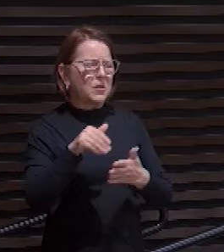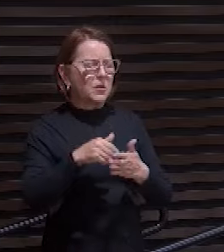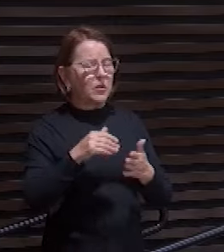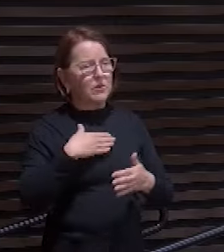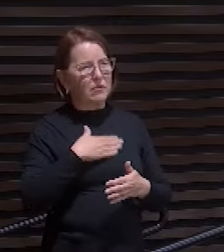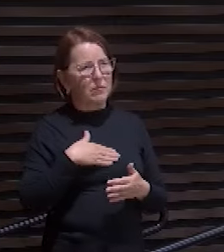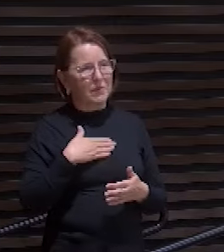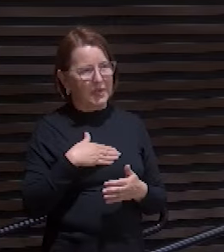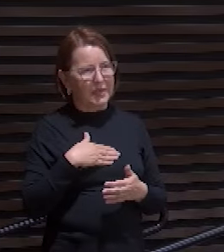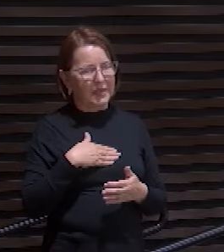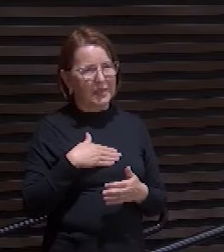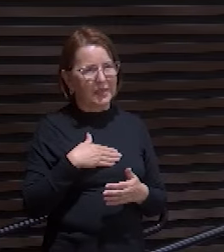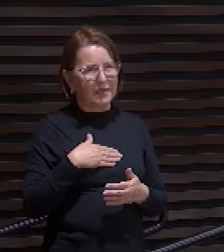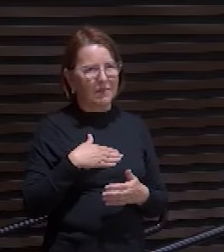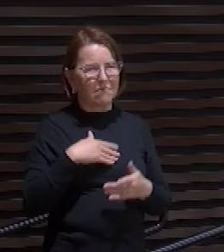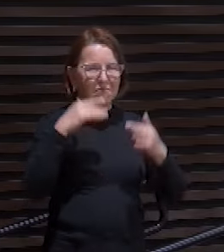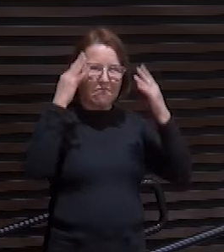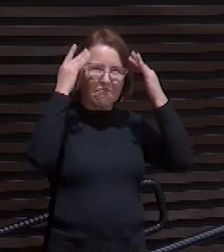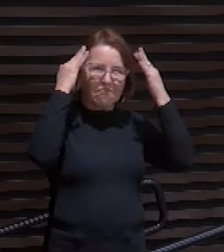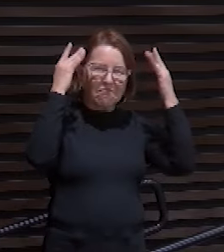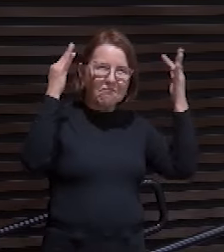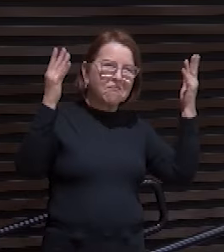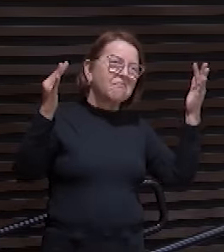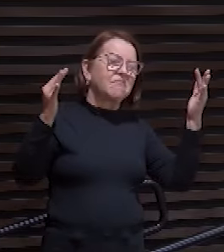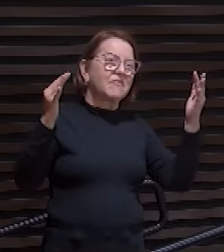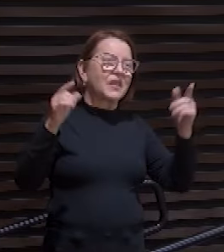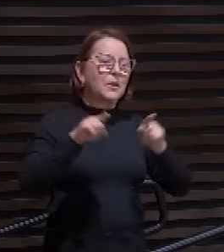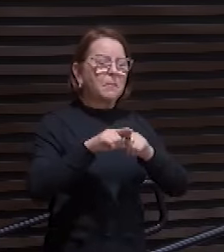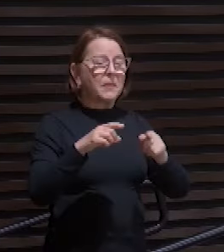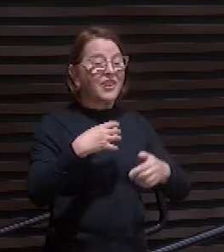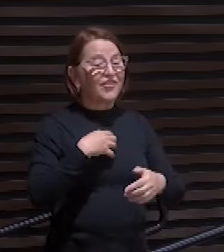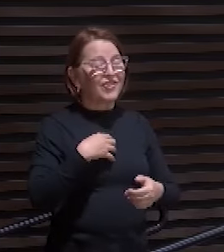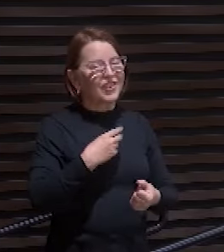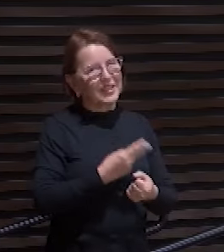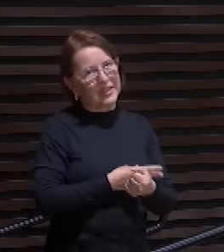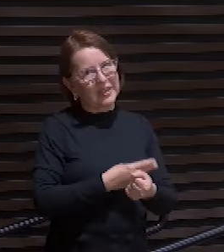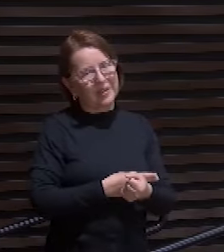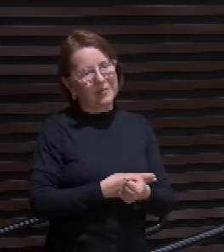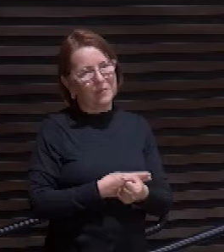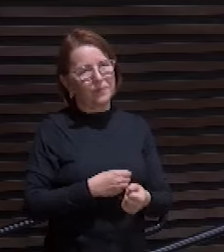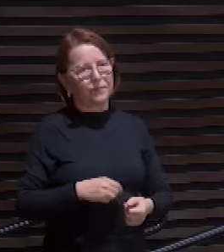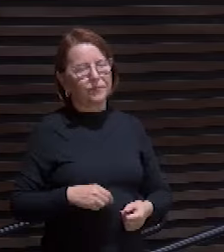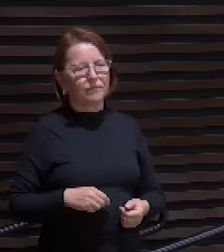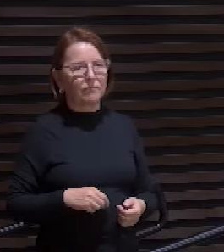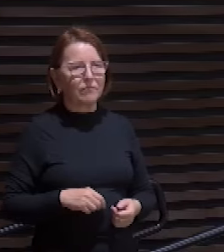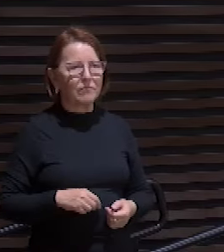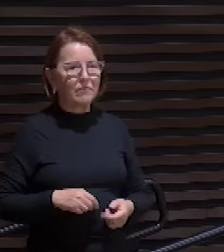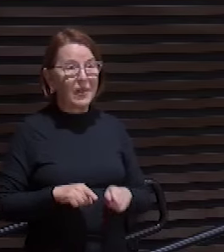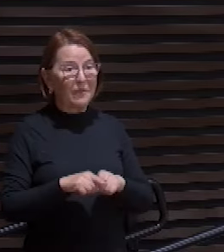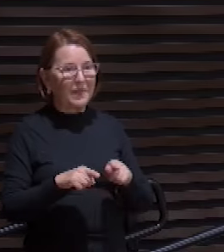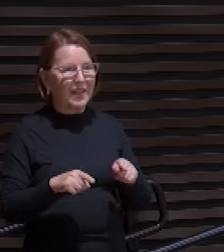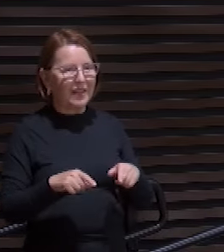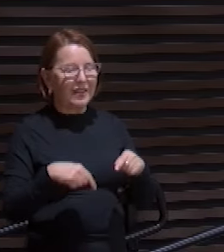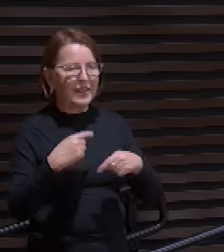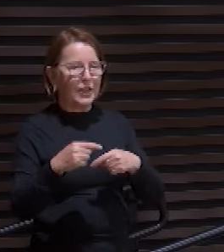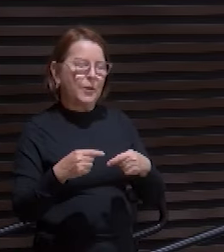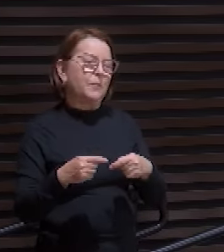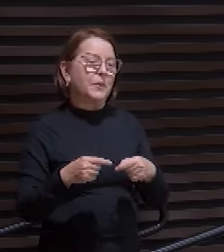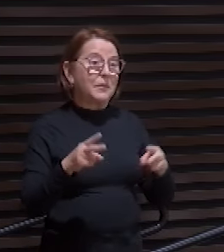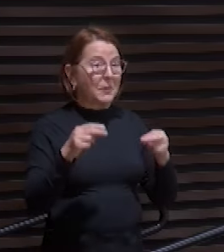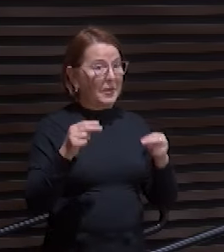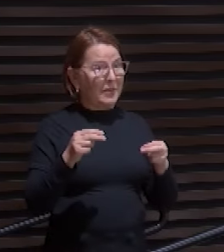equivocada. O ponto positivo é que Salomão percebeu que estava fazendo era correr atrás do